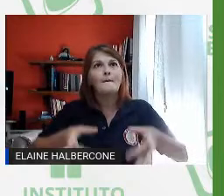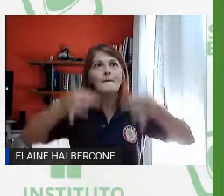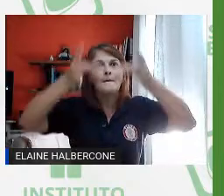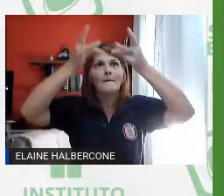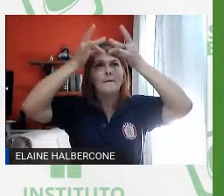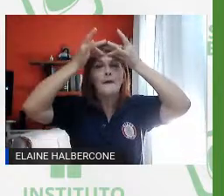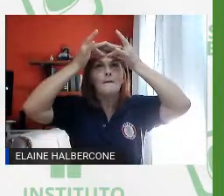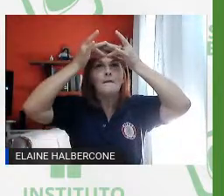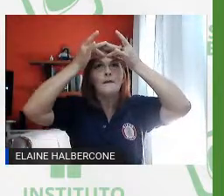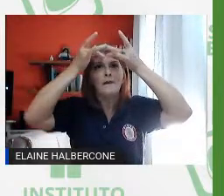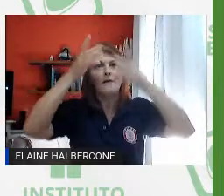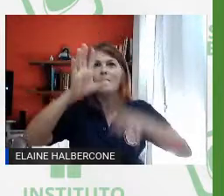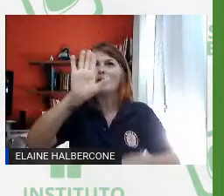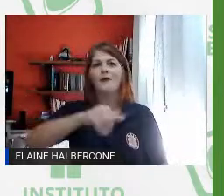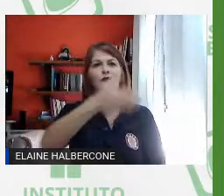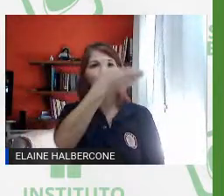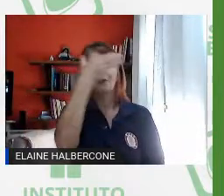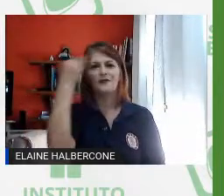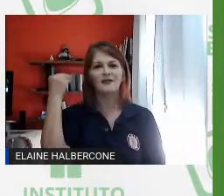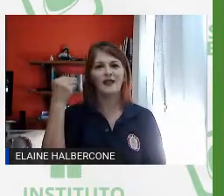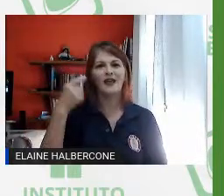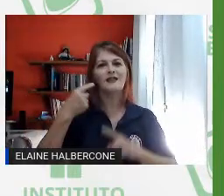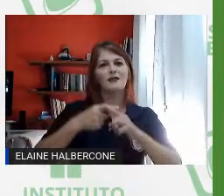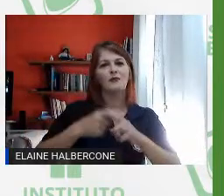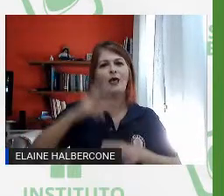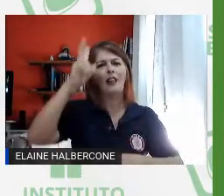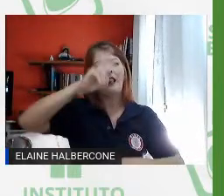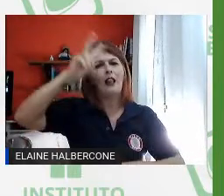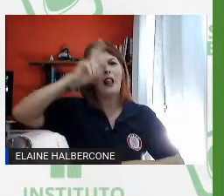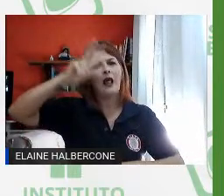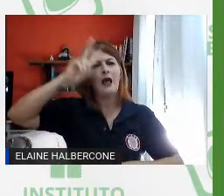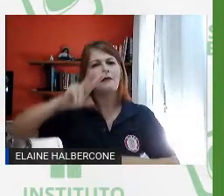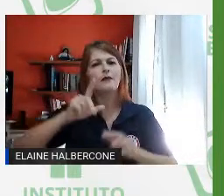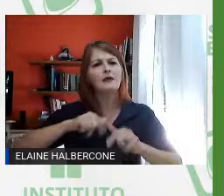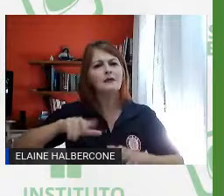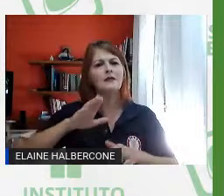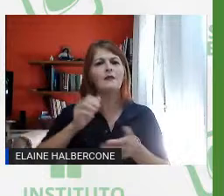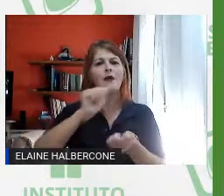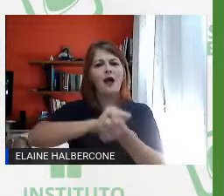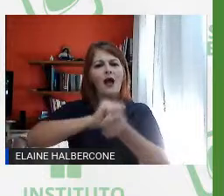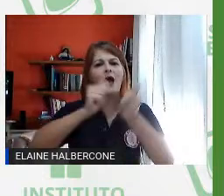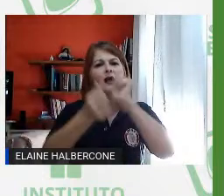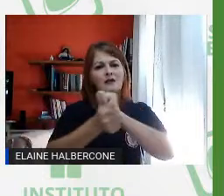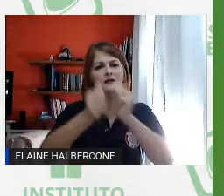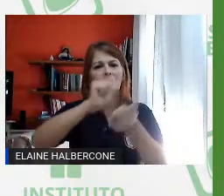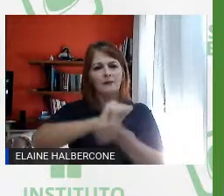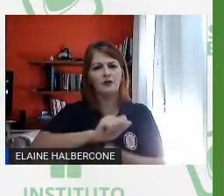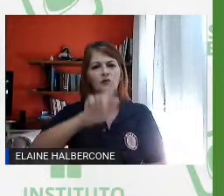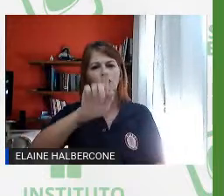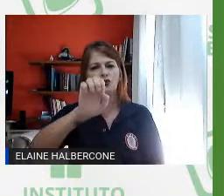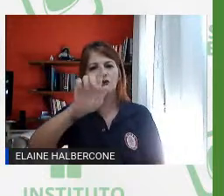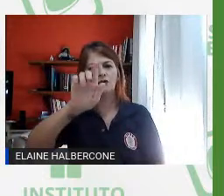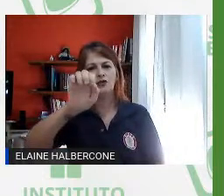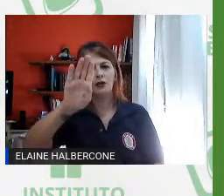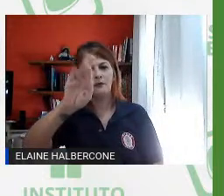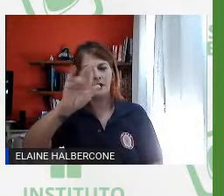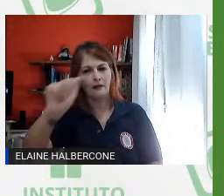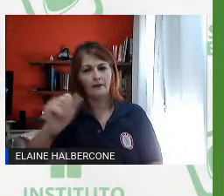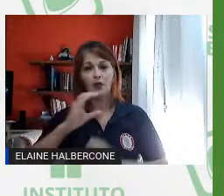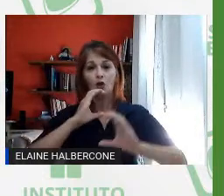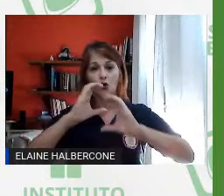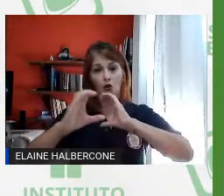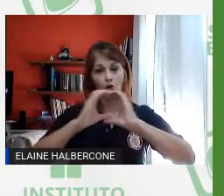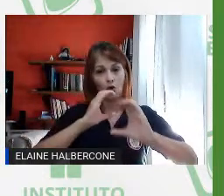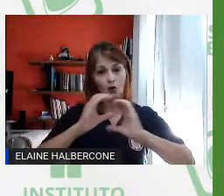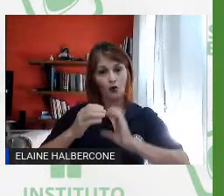eles não vão esquecer, porque eles vão sempre lembrar de estar se adaptando com o GeoGebra. A comunicação entre o